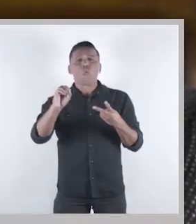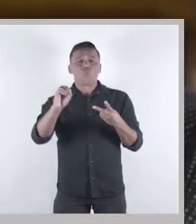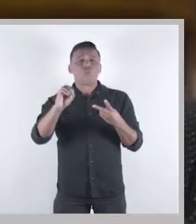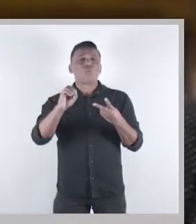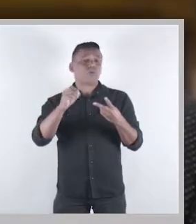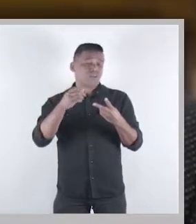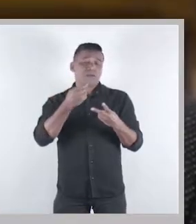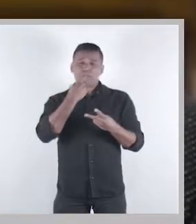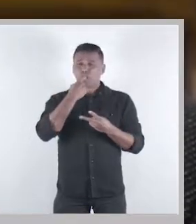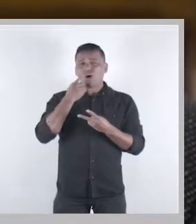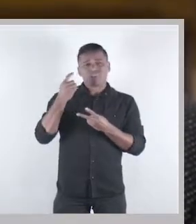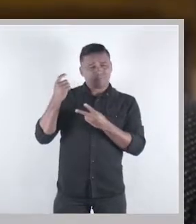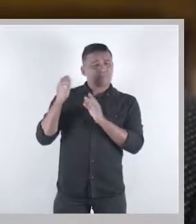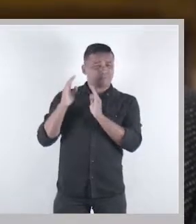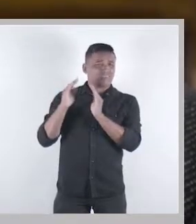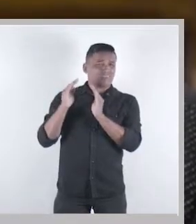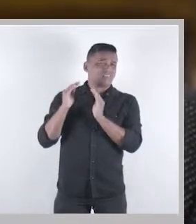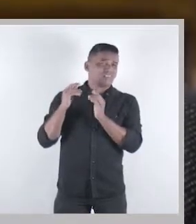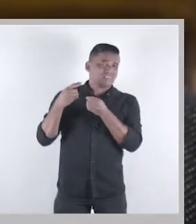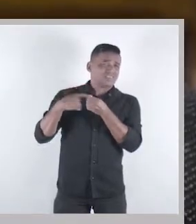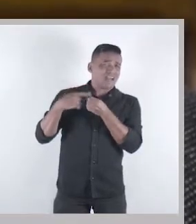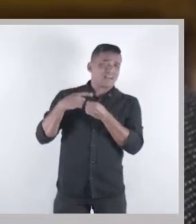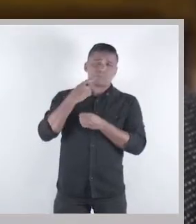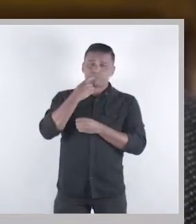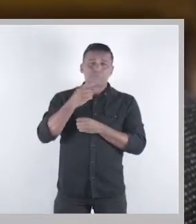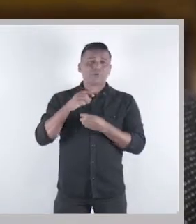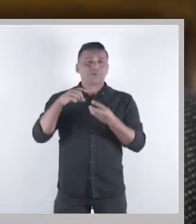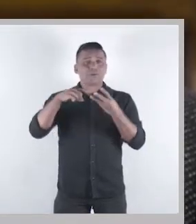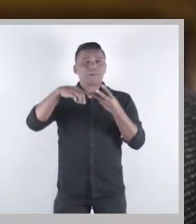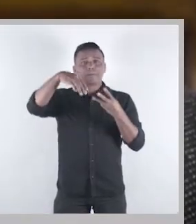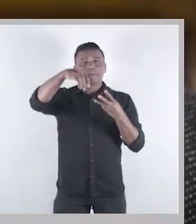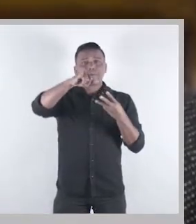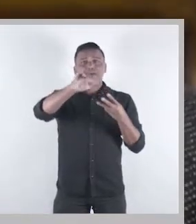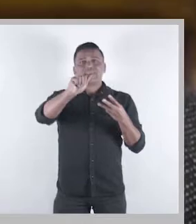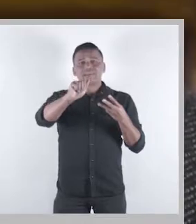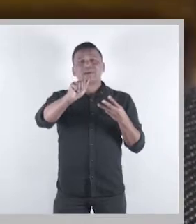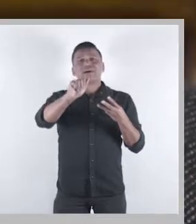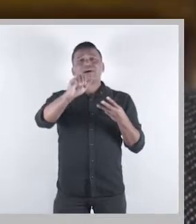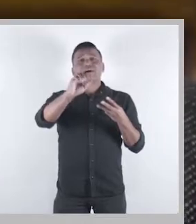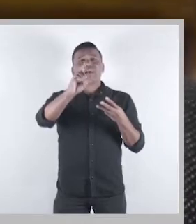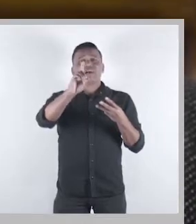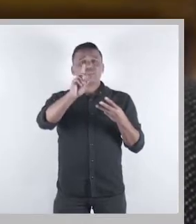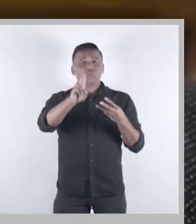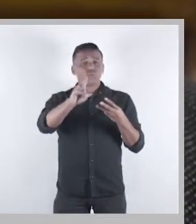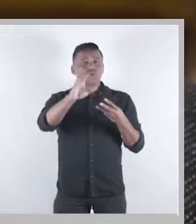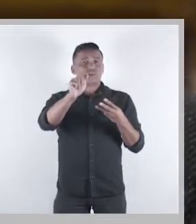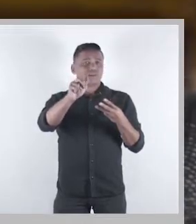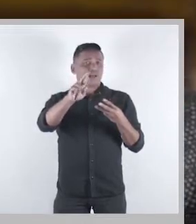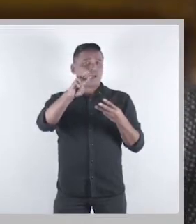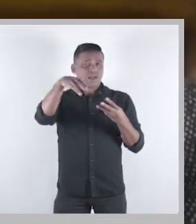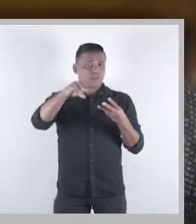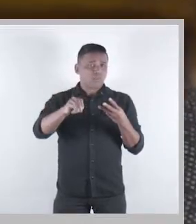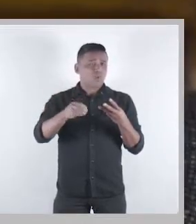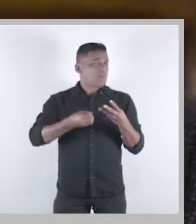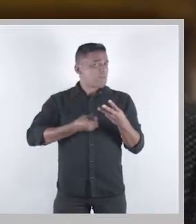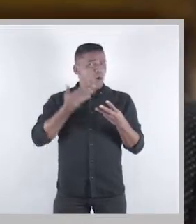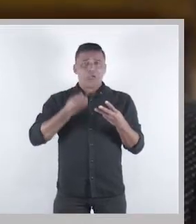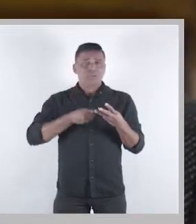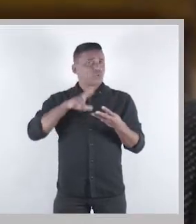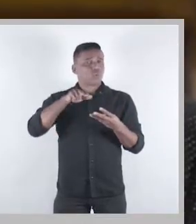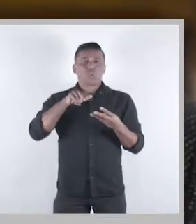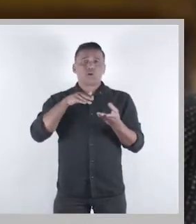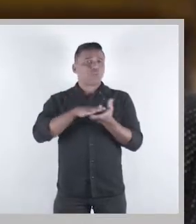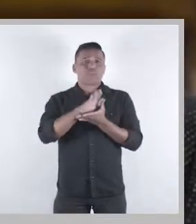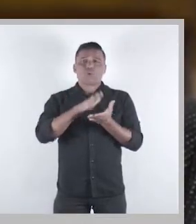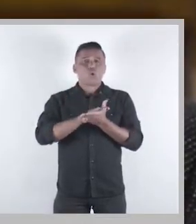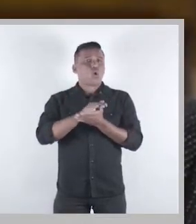Maria do Carmo Ferreira que é uma poeta assim é cepcional mas que nunca publicou um livro e e a Carminha né pô